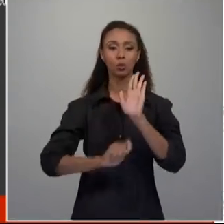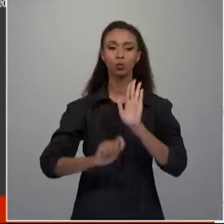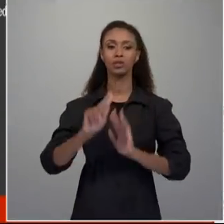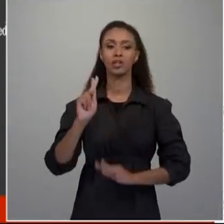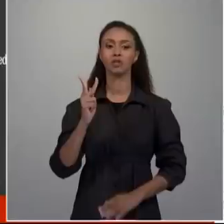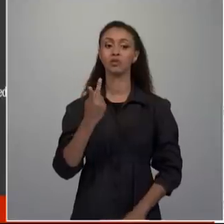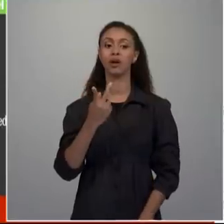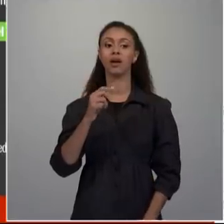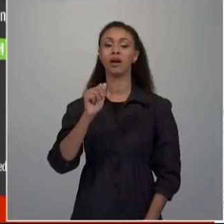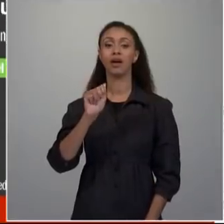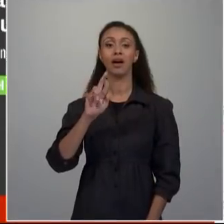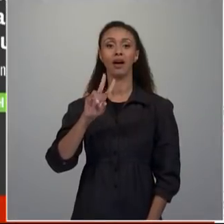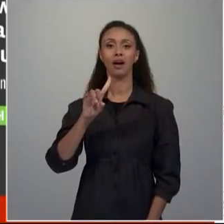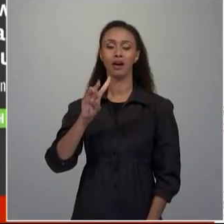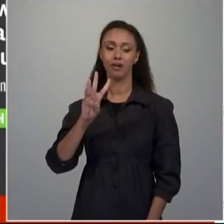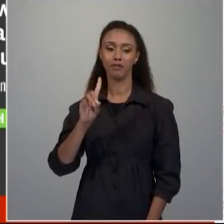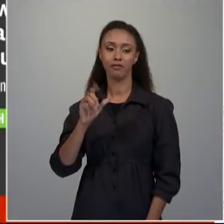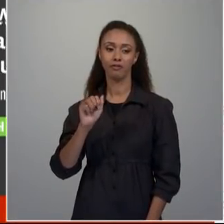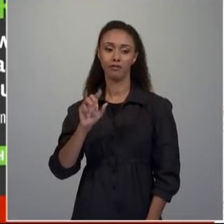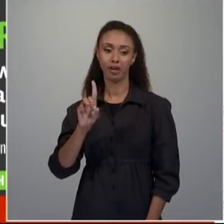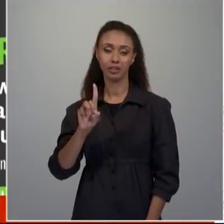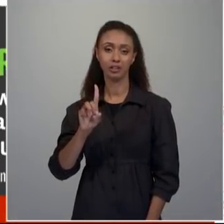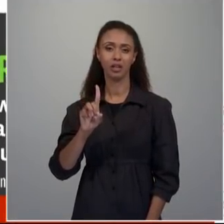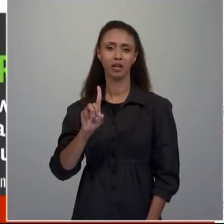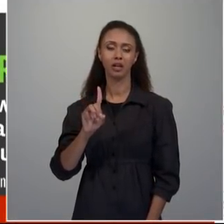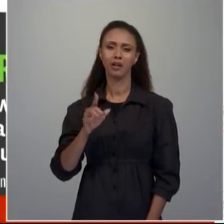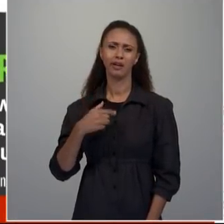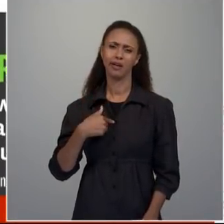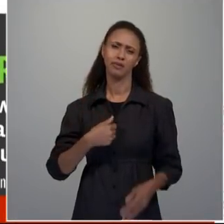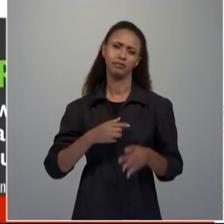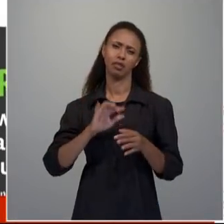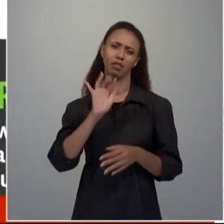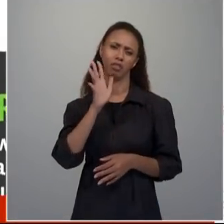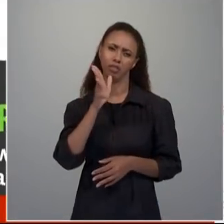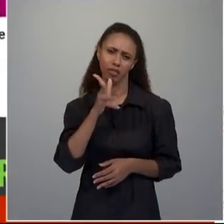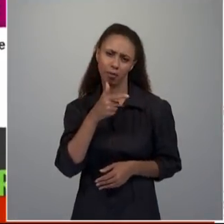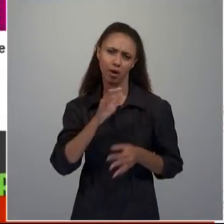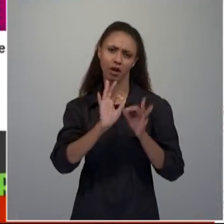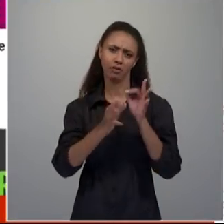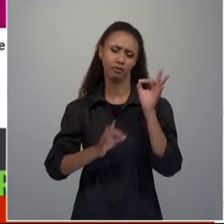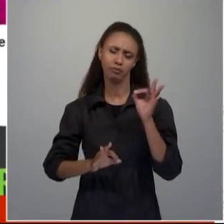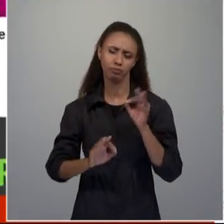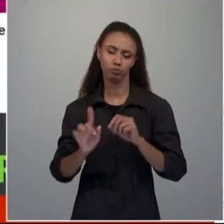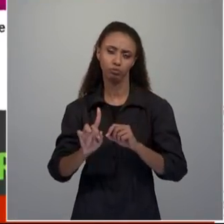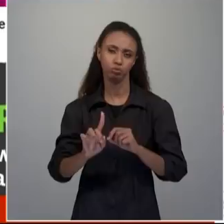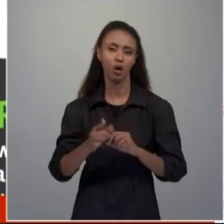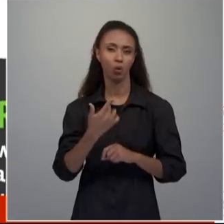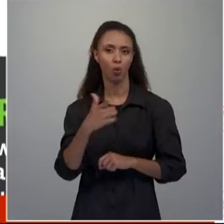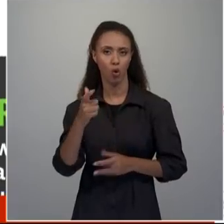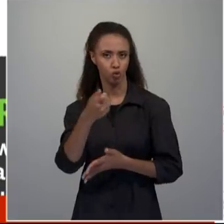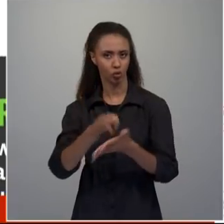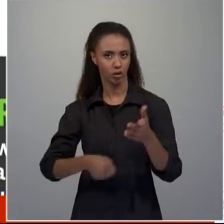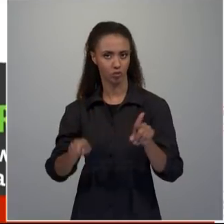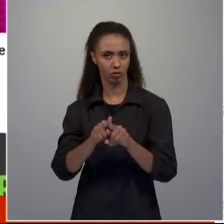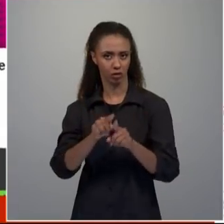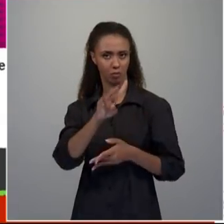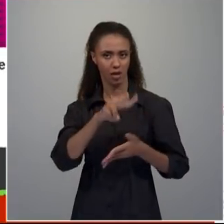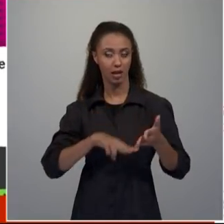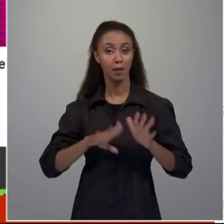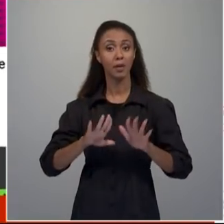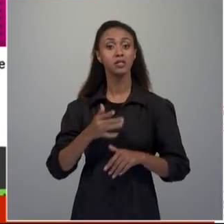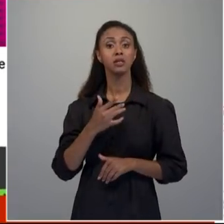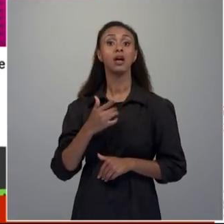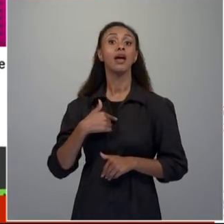está porque eu vou ficar muito tempo nele porque a gente vai ter que dar uma olhada em outro tipo de texto mas olha que eu selecionei pra você está